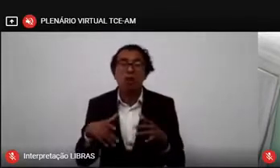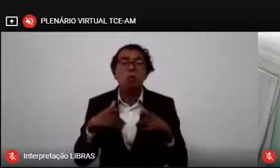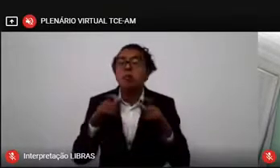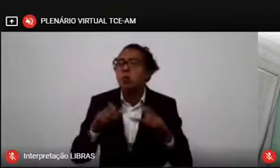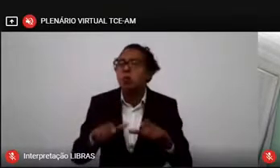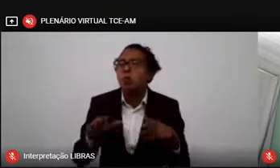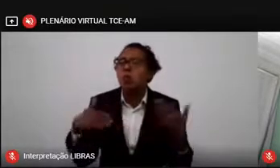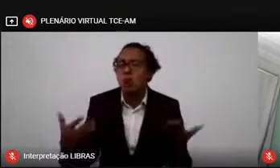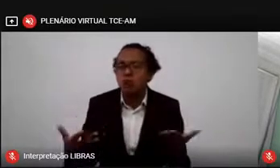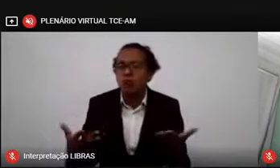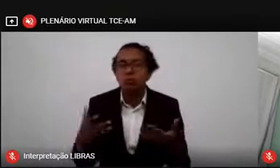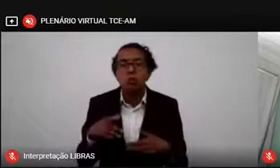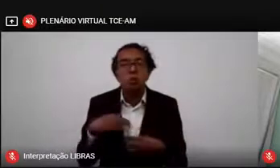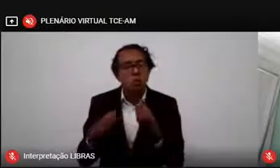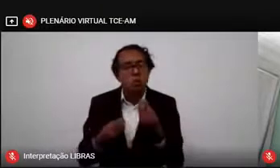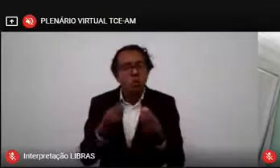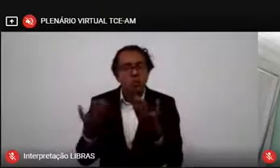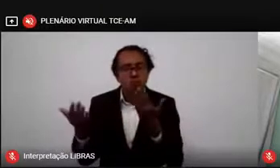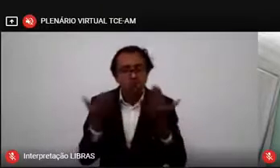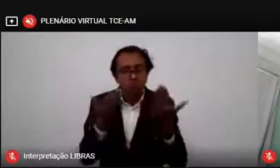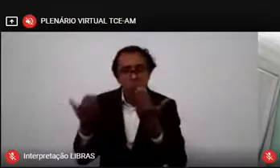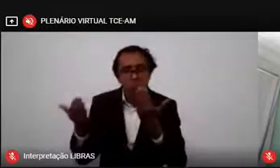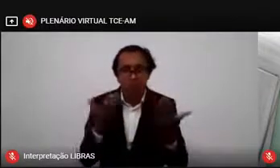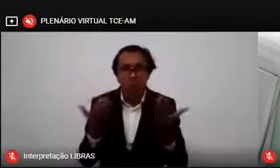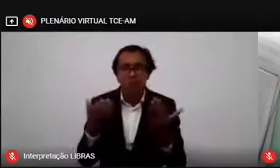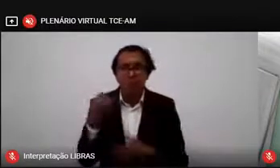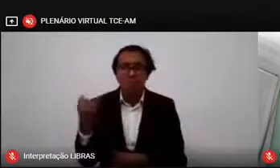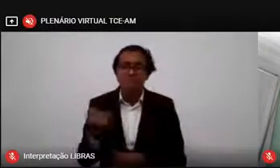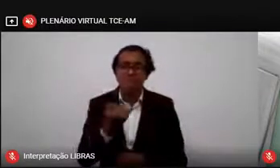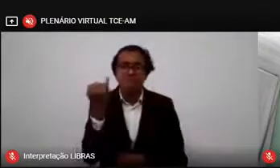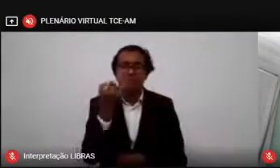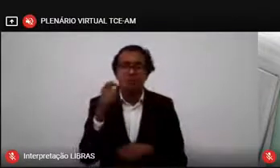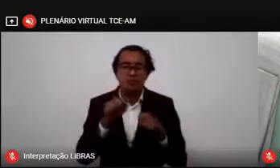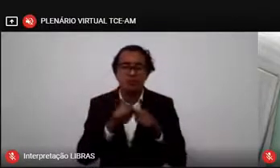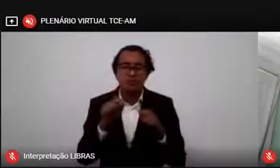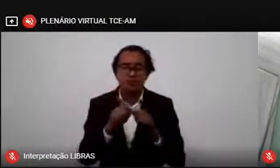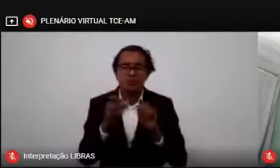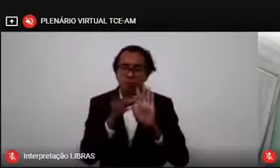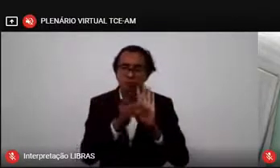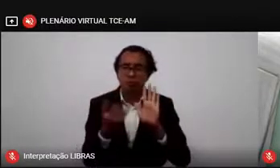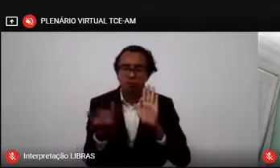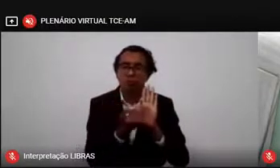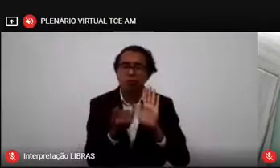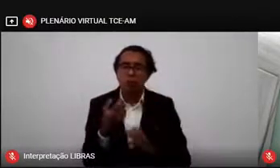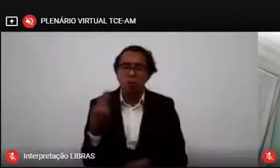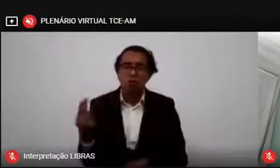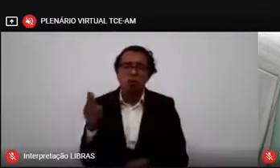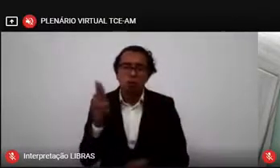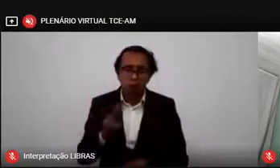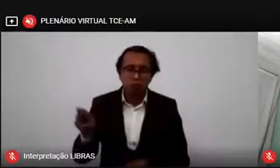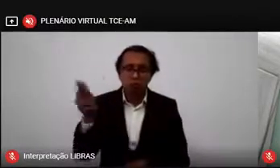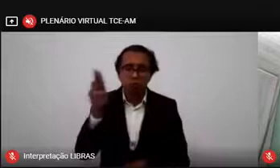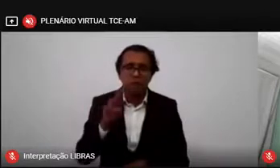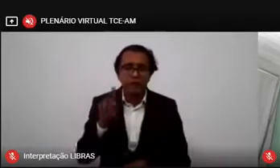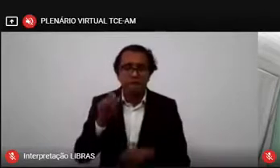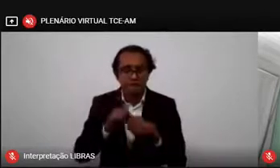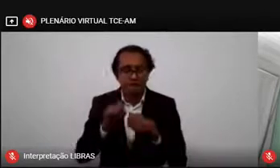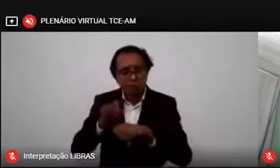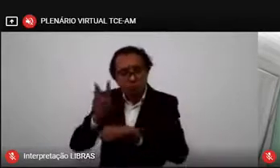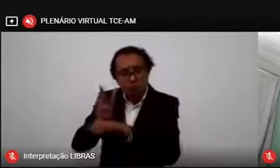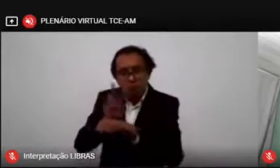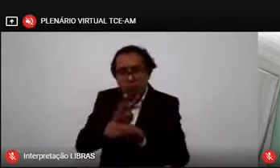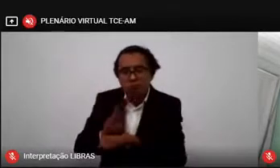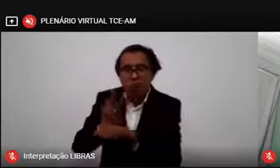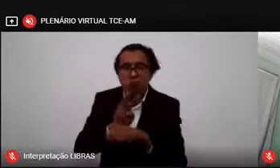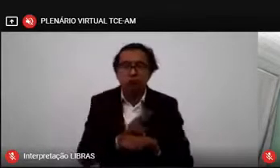importante a olhar, e o dado que nós temos que utilizar para monitorar e ver a efetividade das